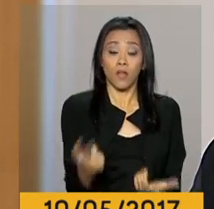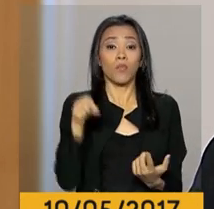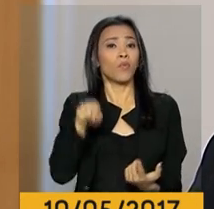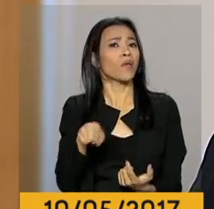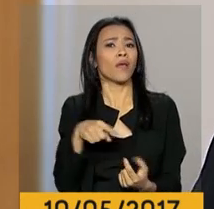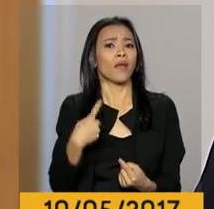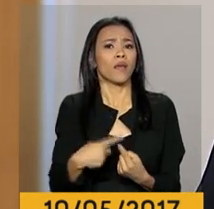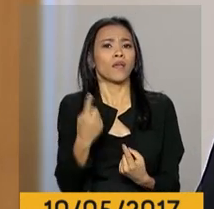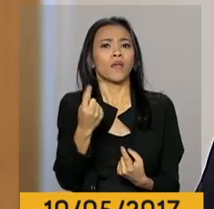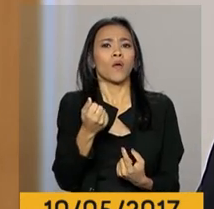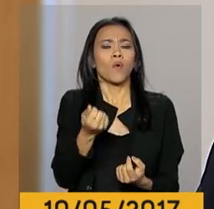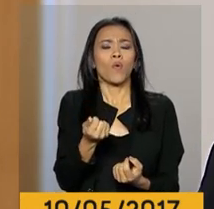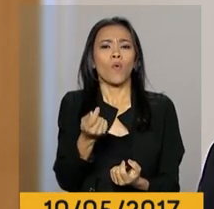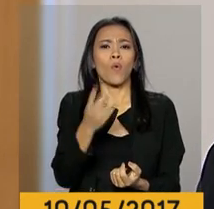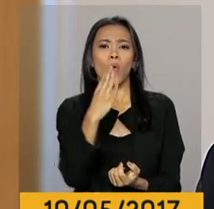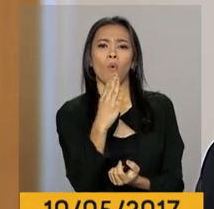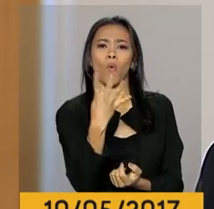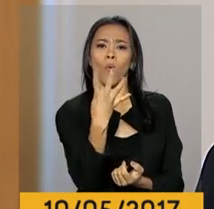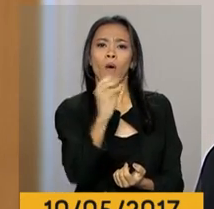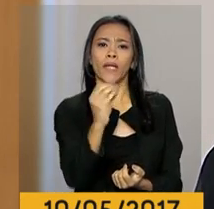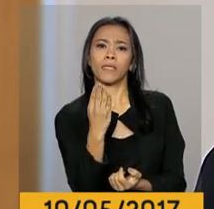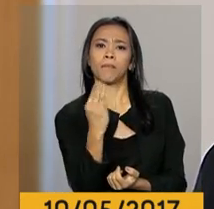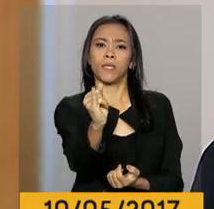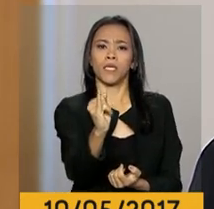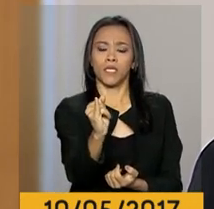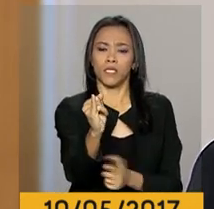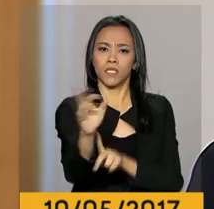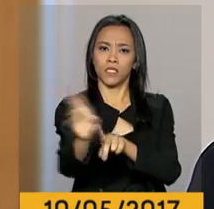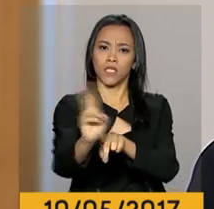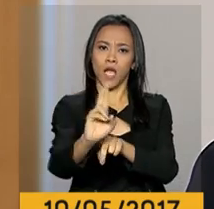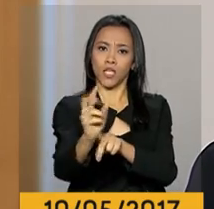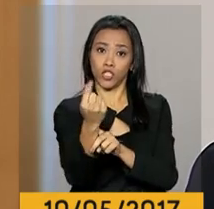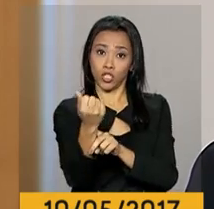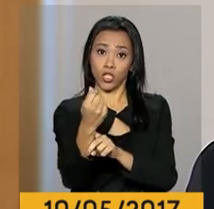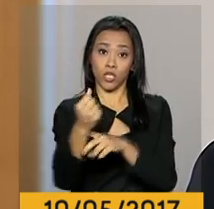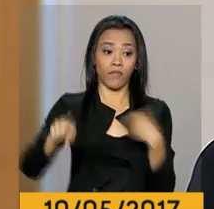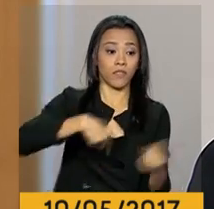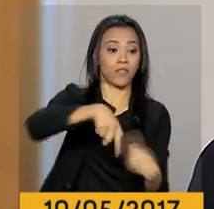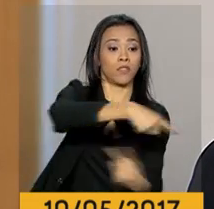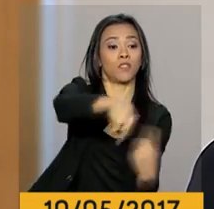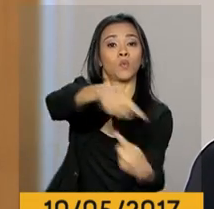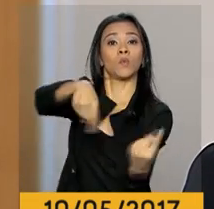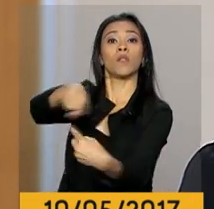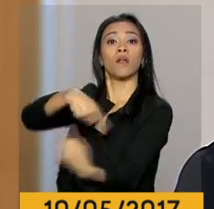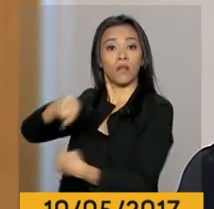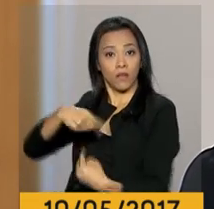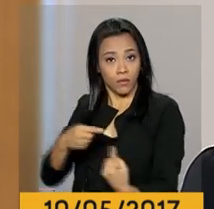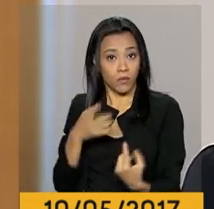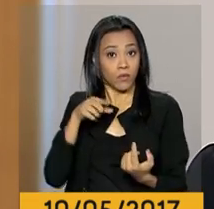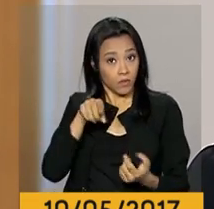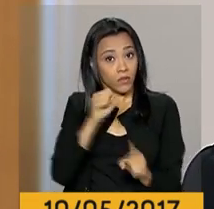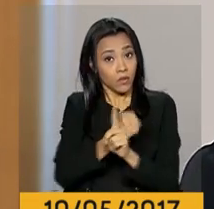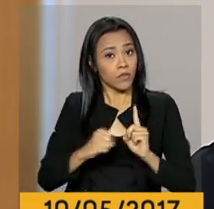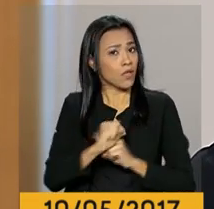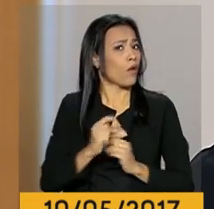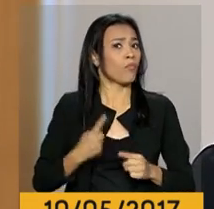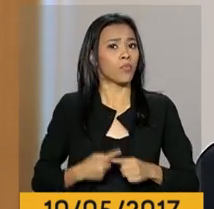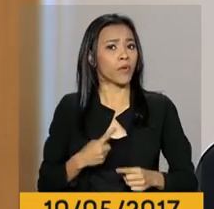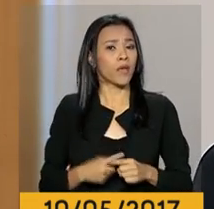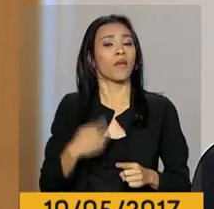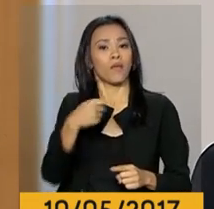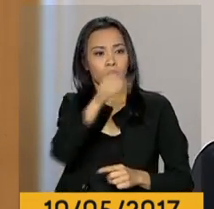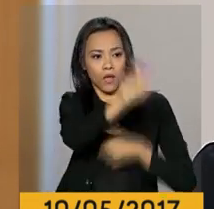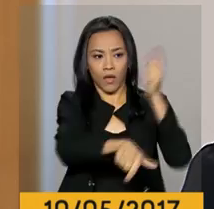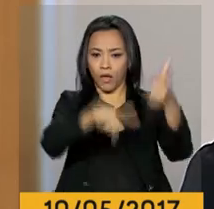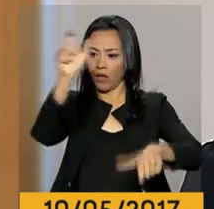coloca cerca de 40 bilhões de reais a circular na economia Ah e social porque apanha os